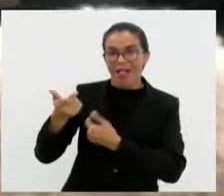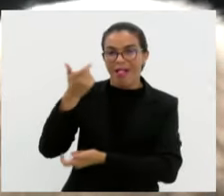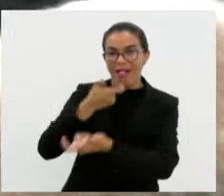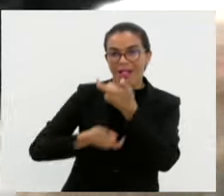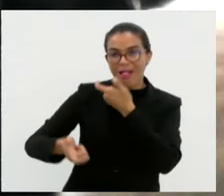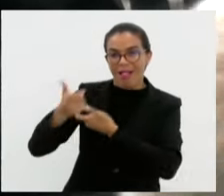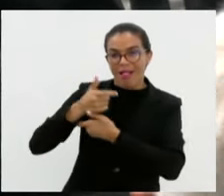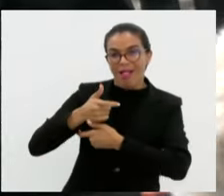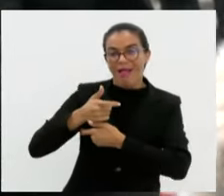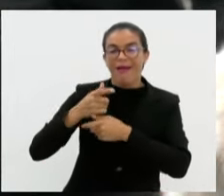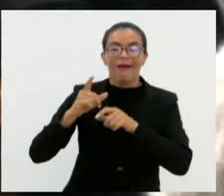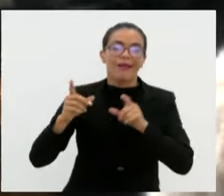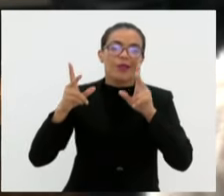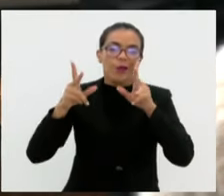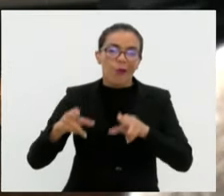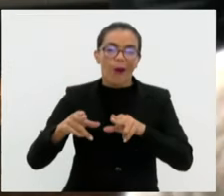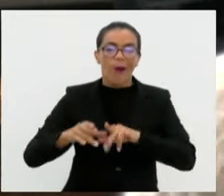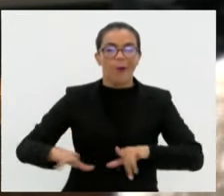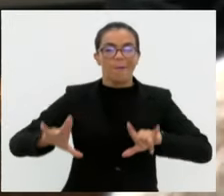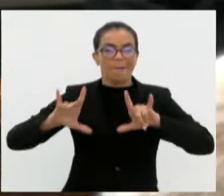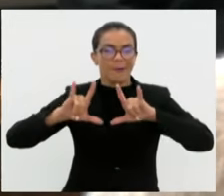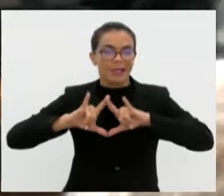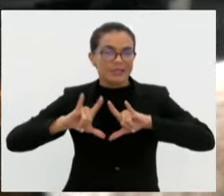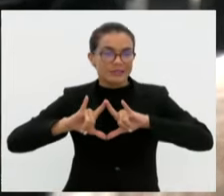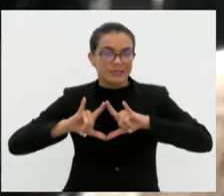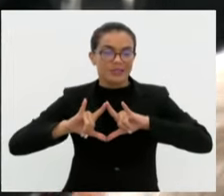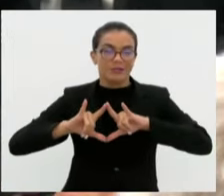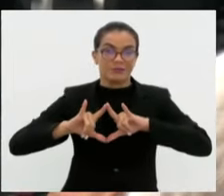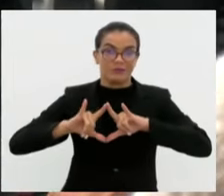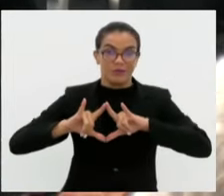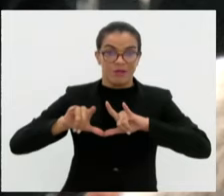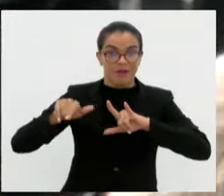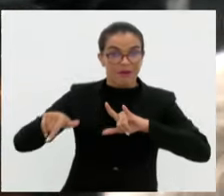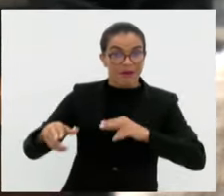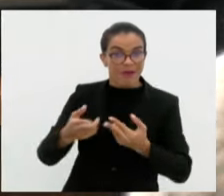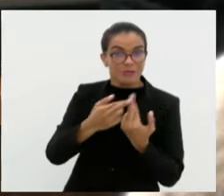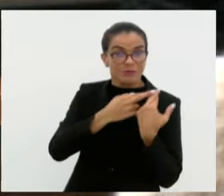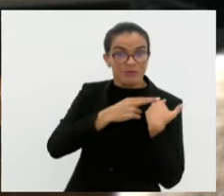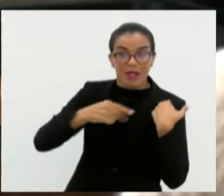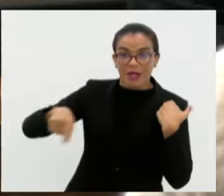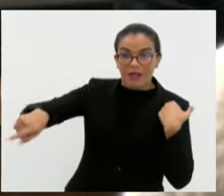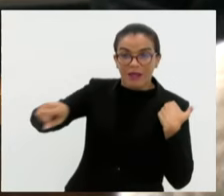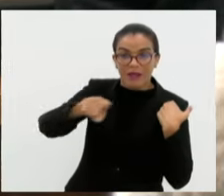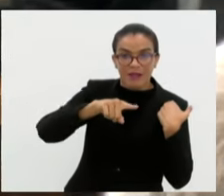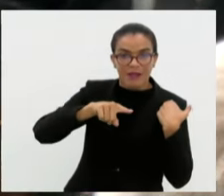como milicianos, que cabem unicamente a eles,